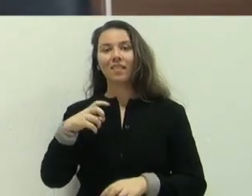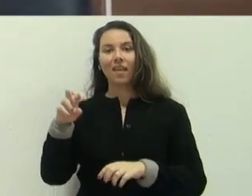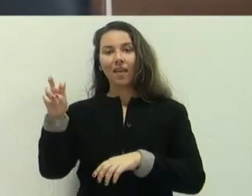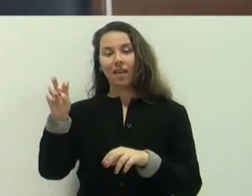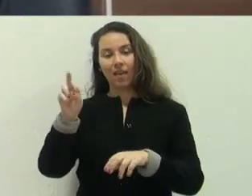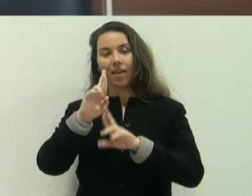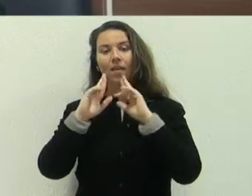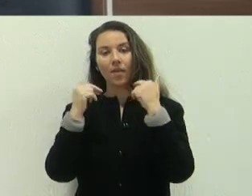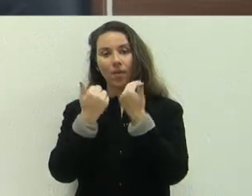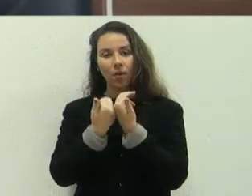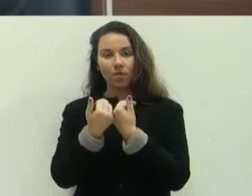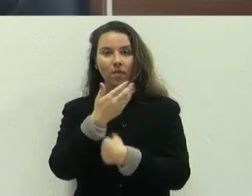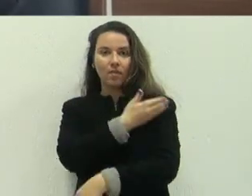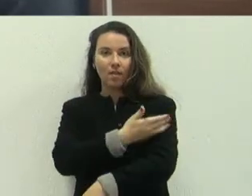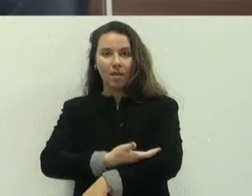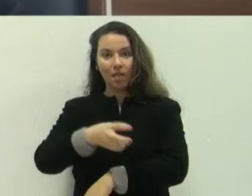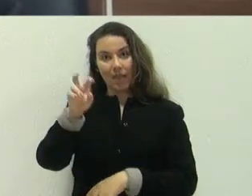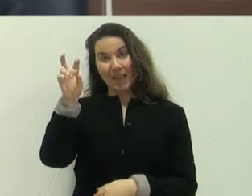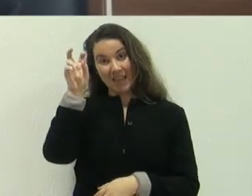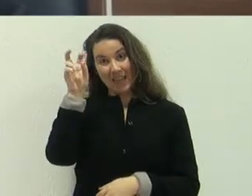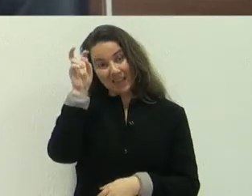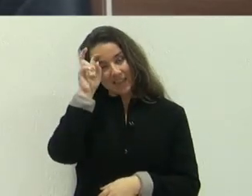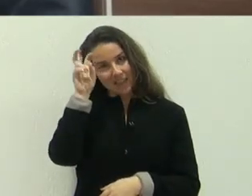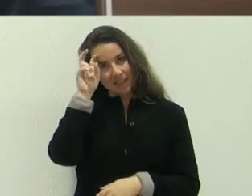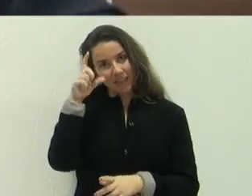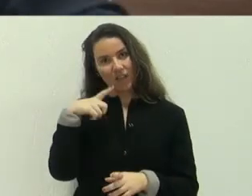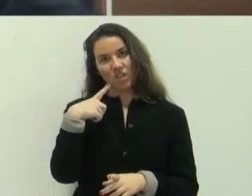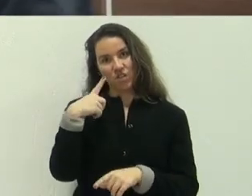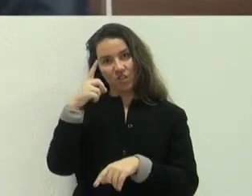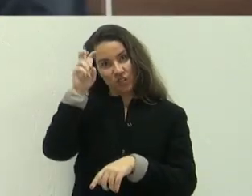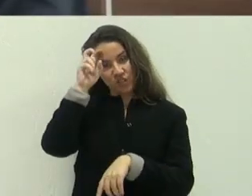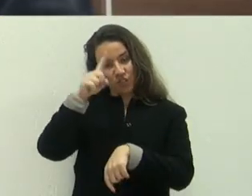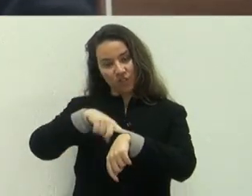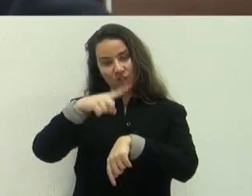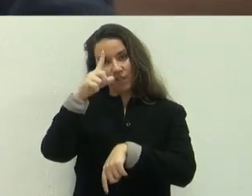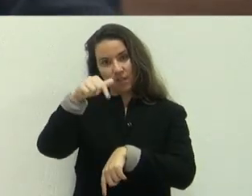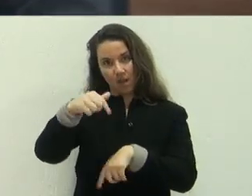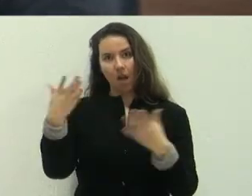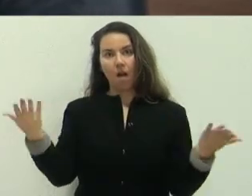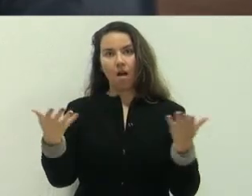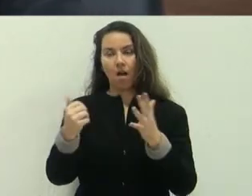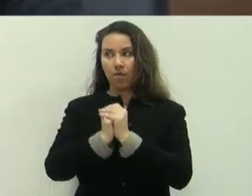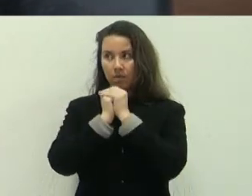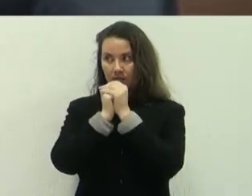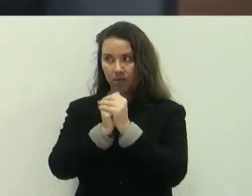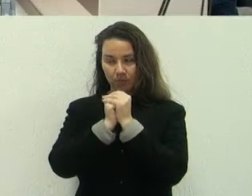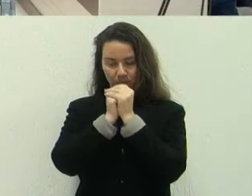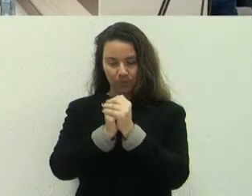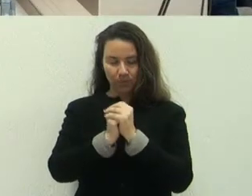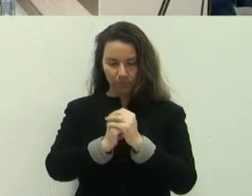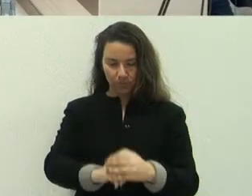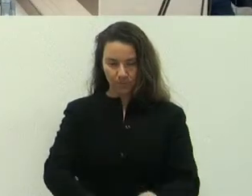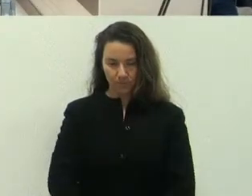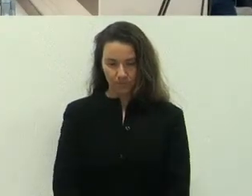mês de setembro, para o dia 15, quinta-feira, às 17 horas, oremos o Pai Nosso.